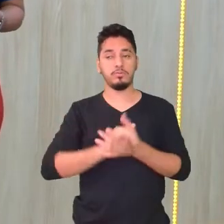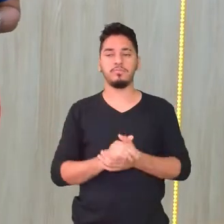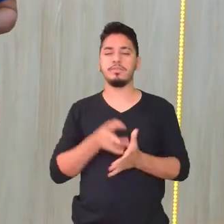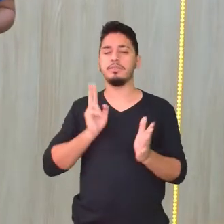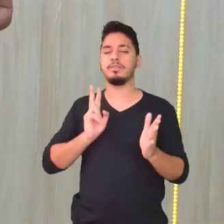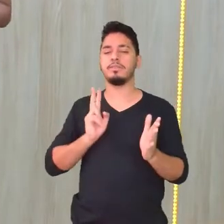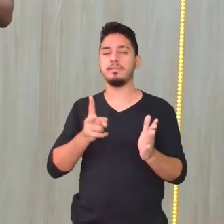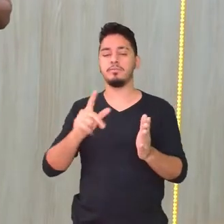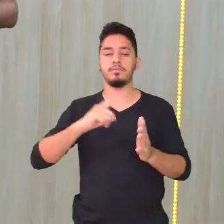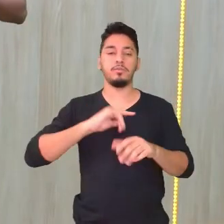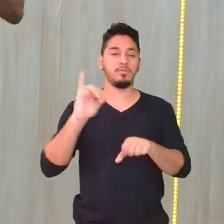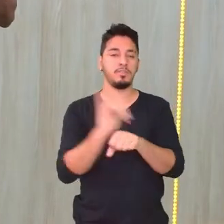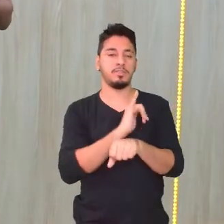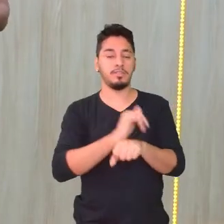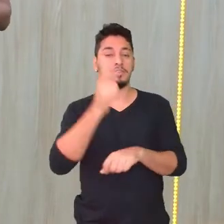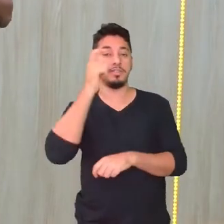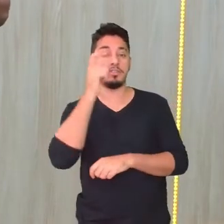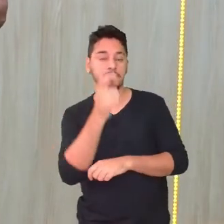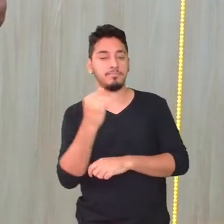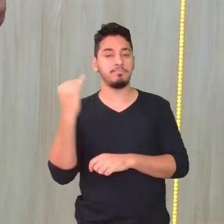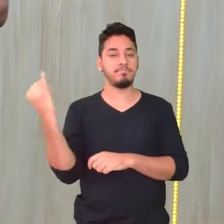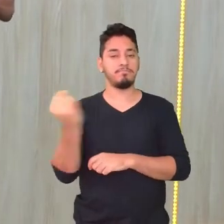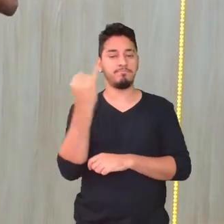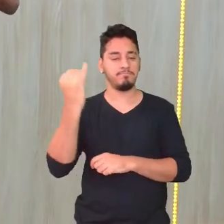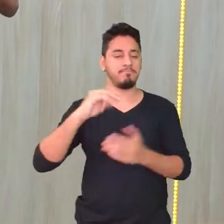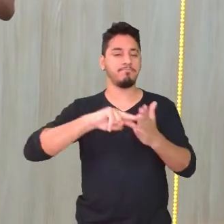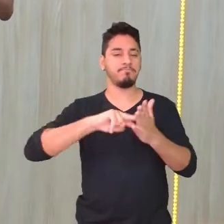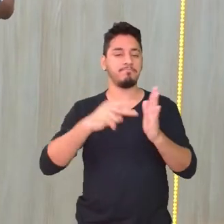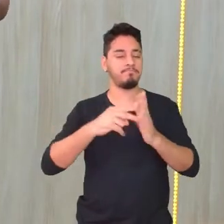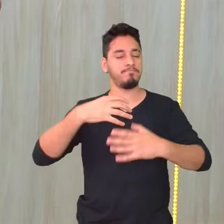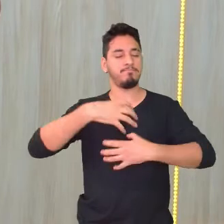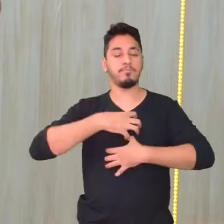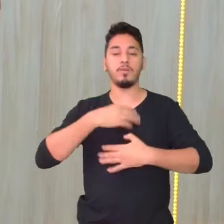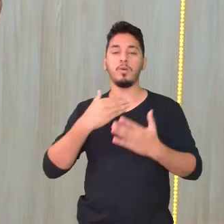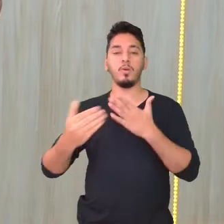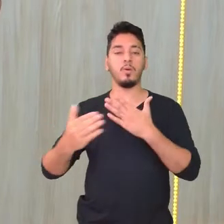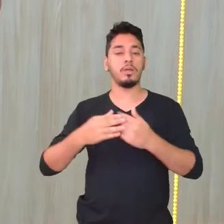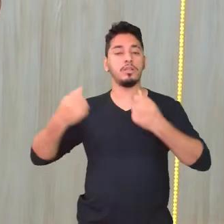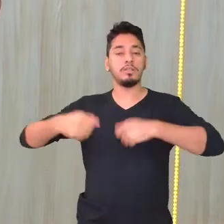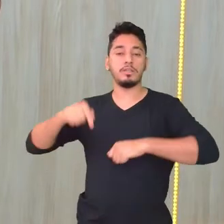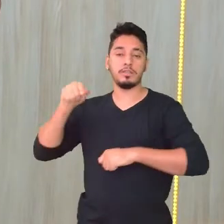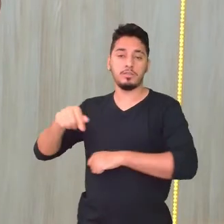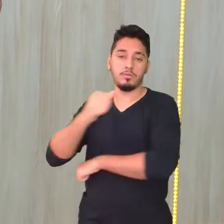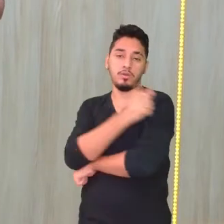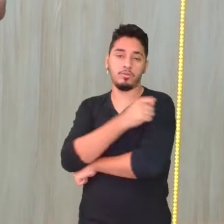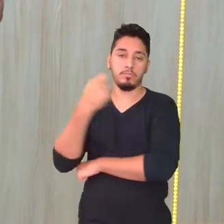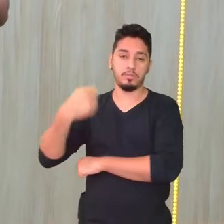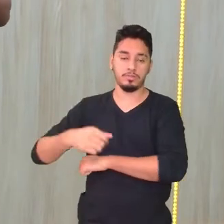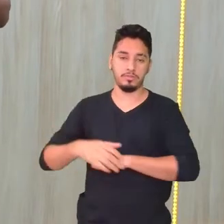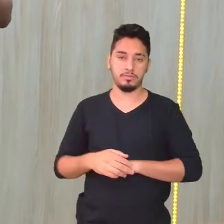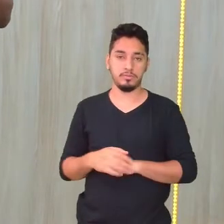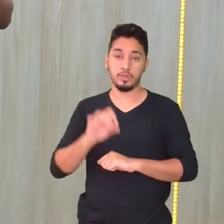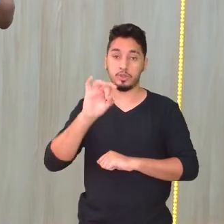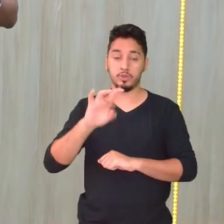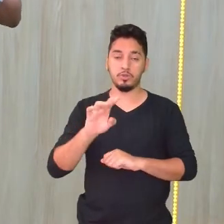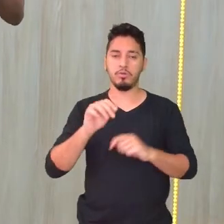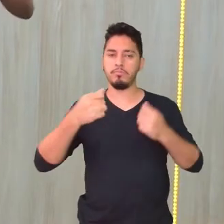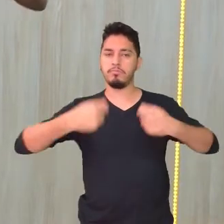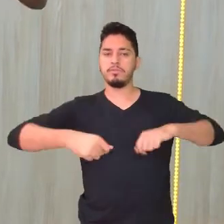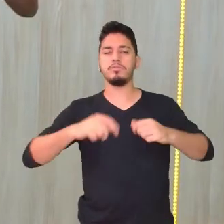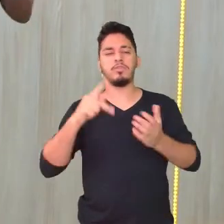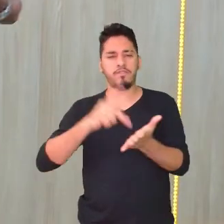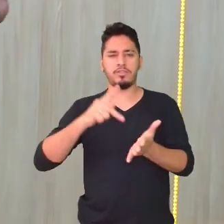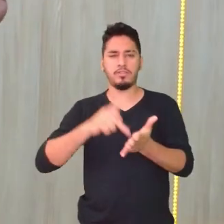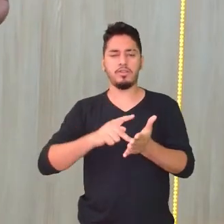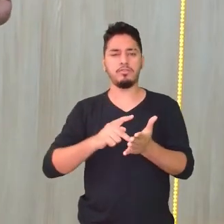uma estratégia interessante, importante, significativa para qualquer necessidade que o estudante evidencie. A gente só precisa de verdade fazer